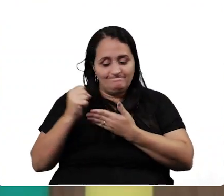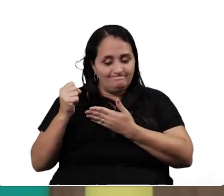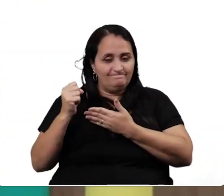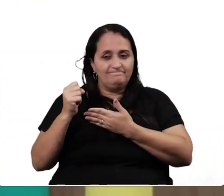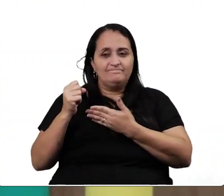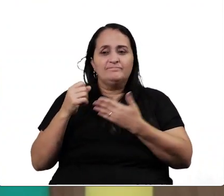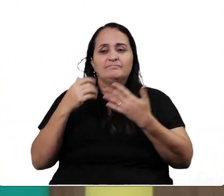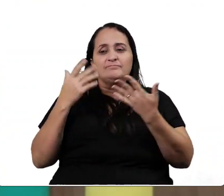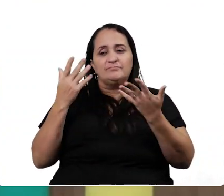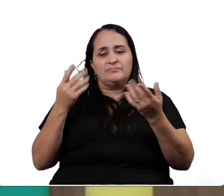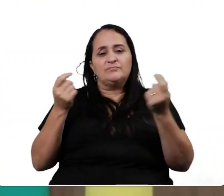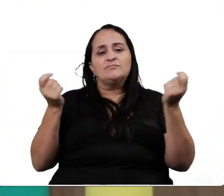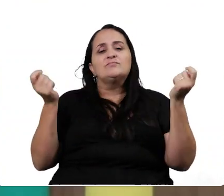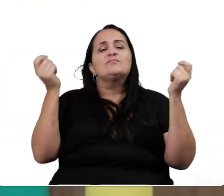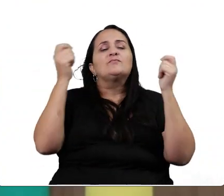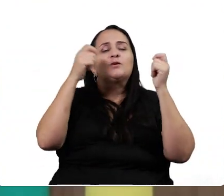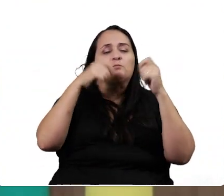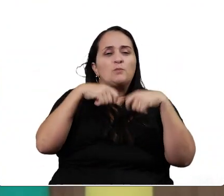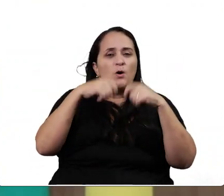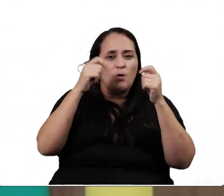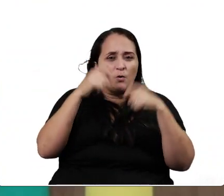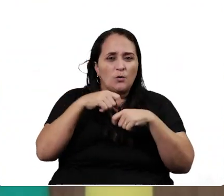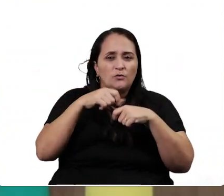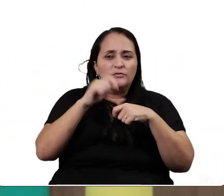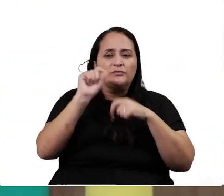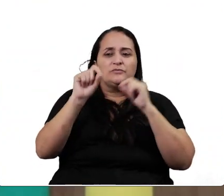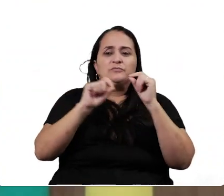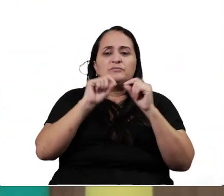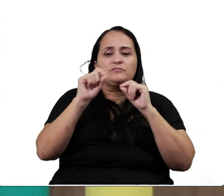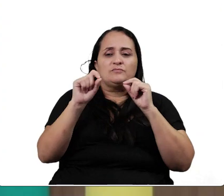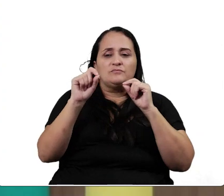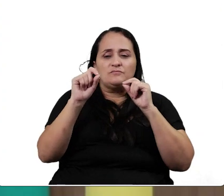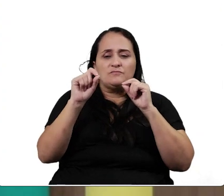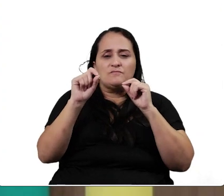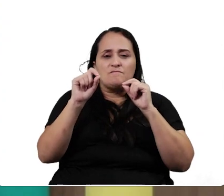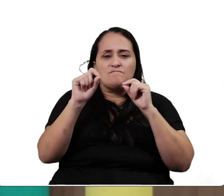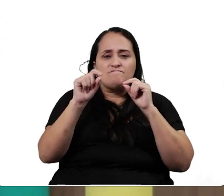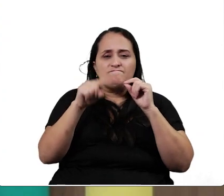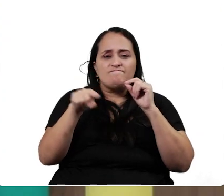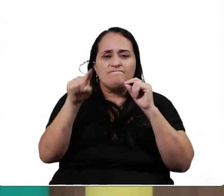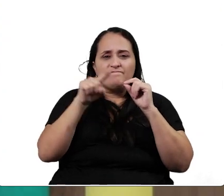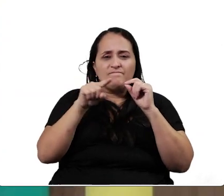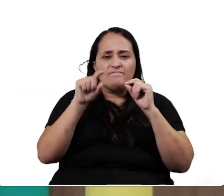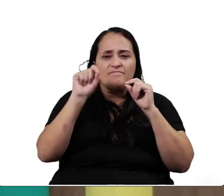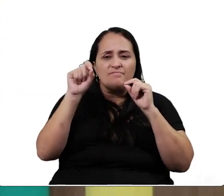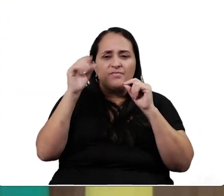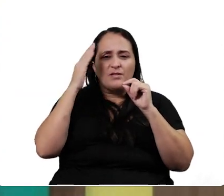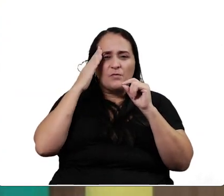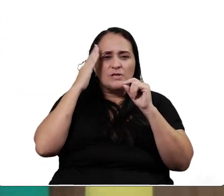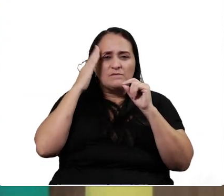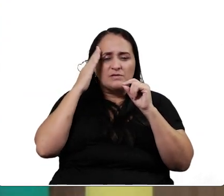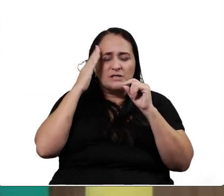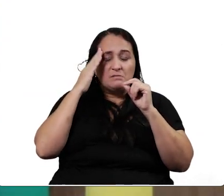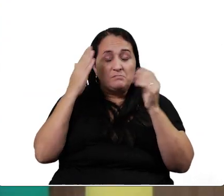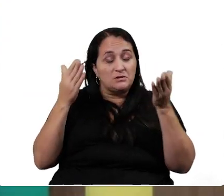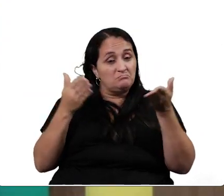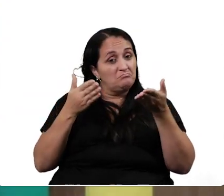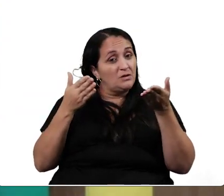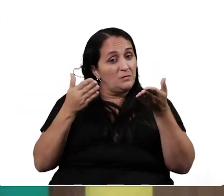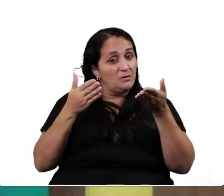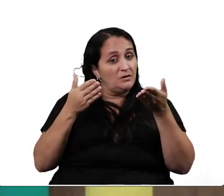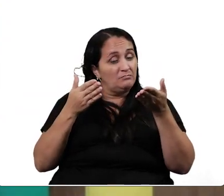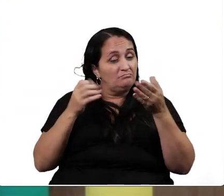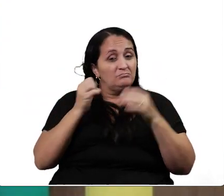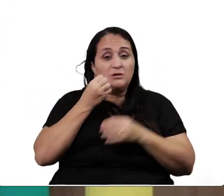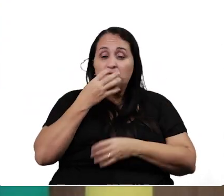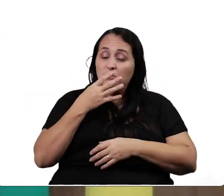também pode significar desperdiçar. Caso você não sabia, fique sabendo agora, tá bom?